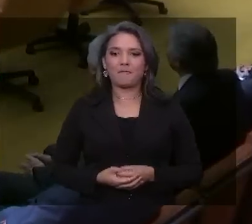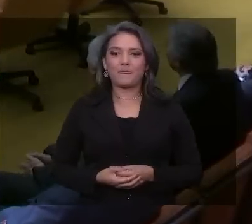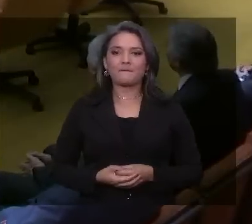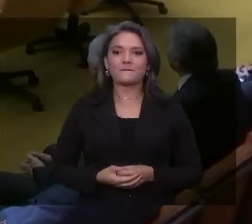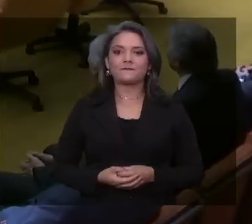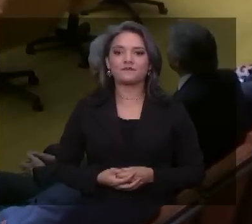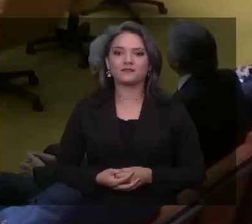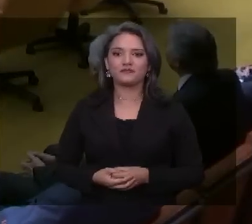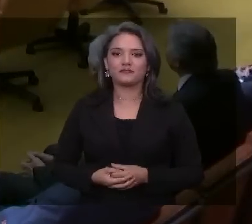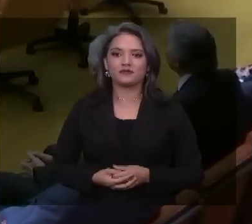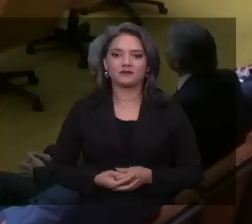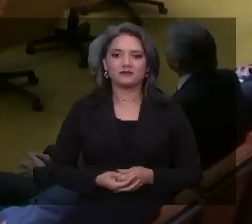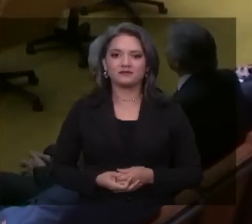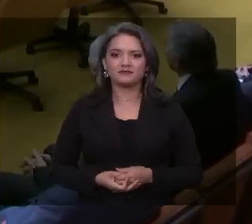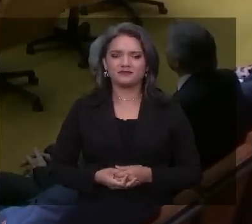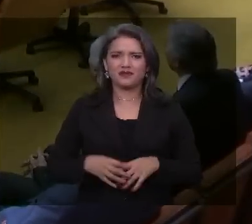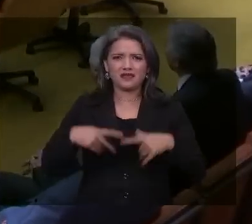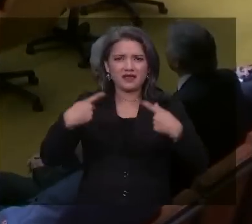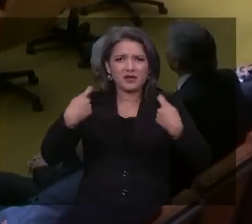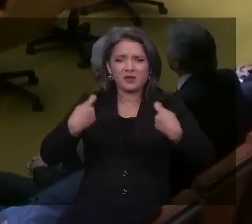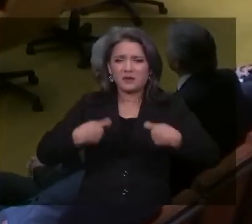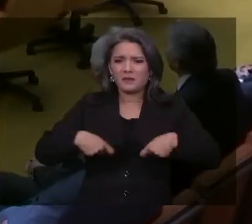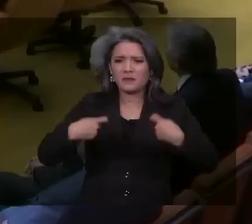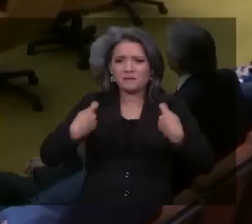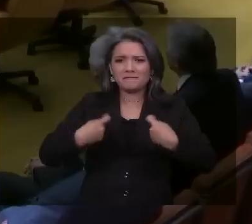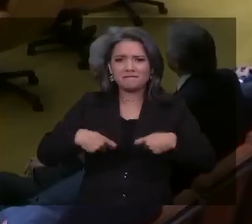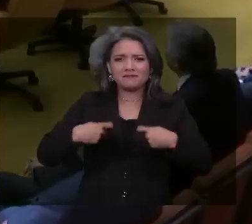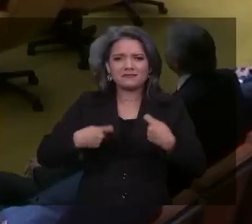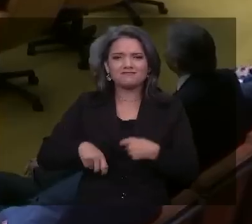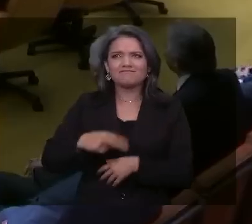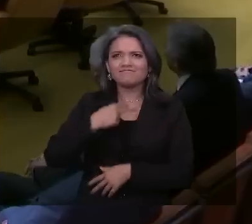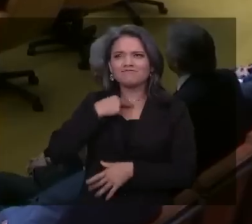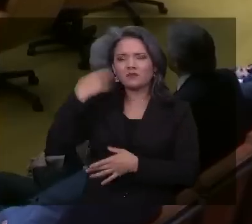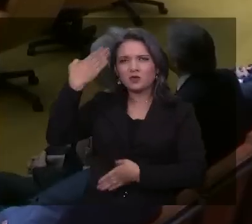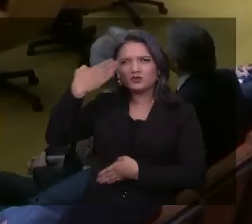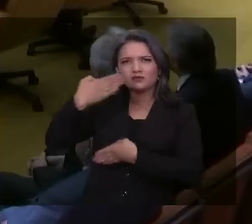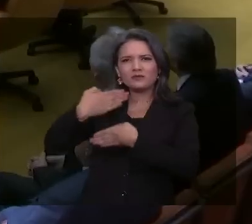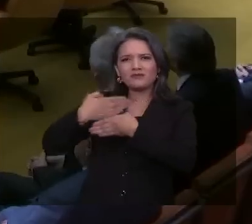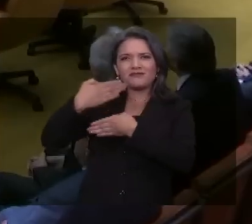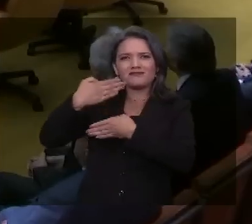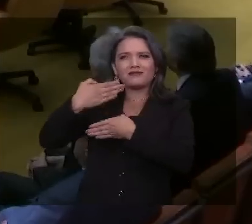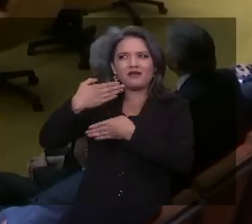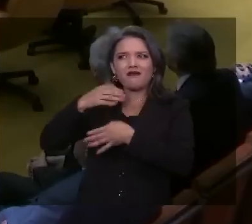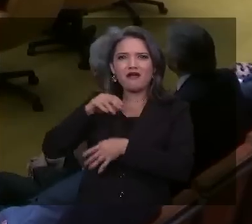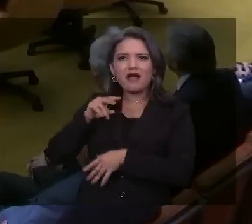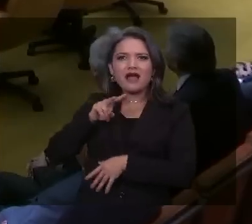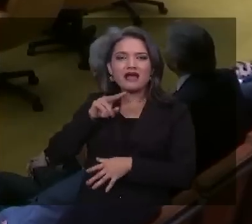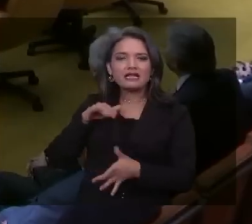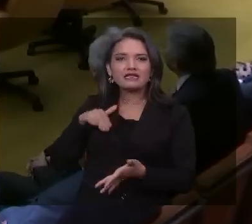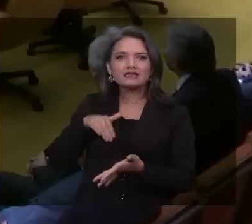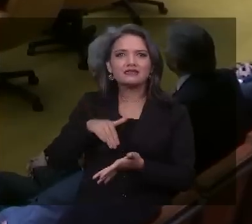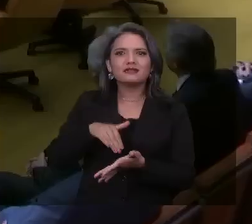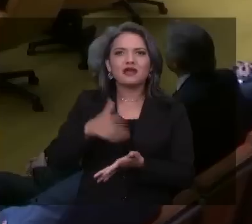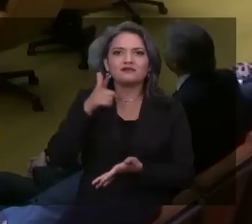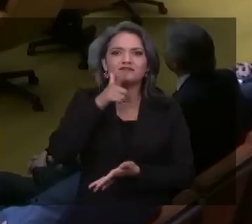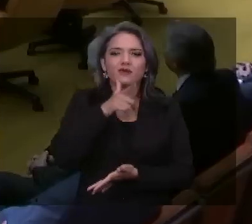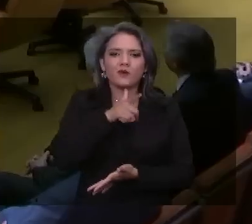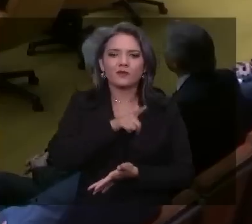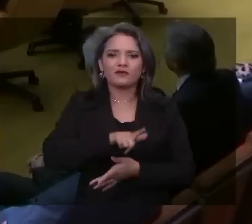Preciso não dormir até se consumar o